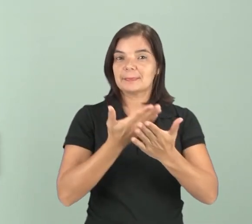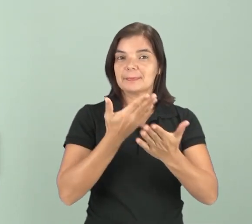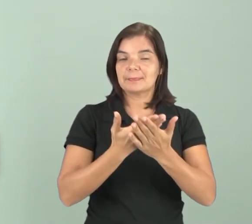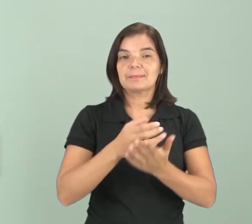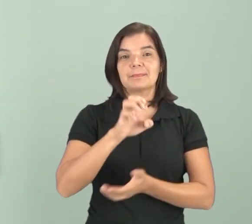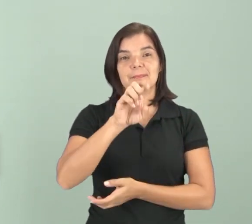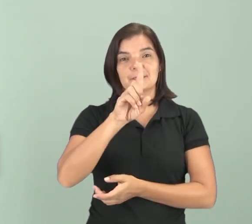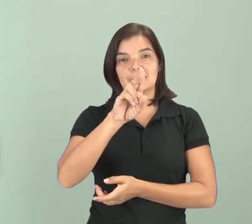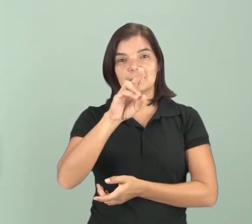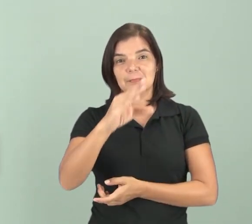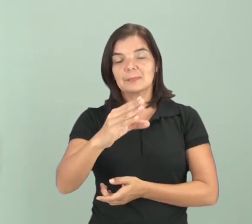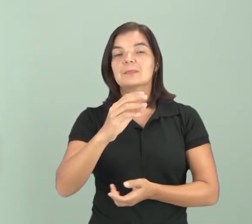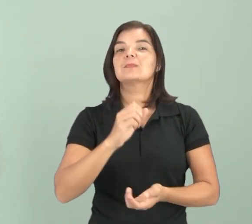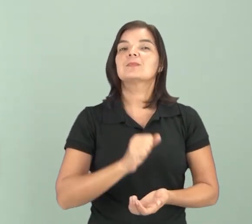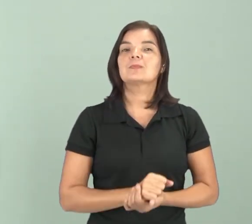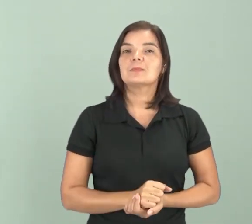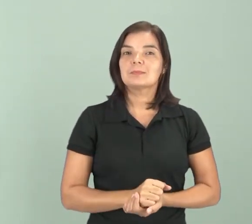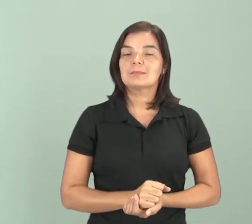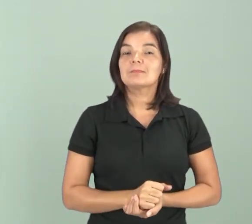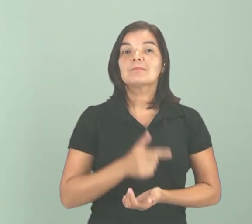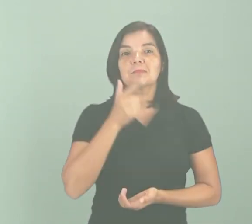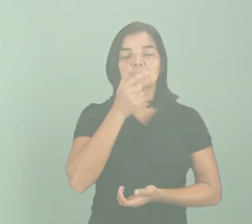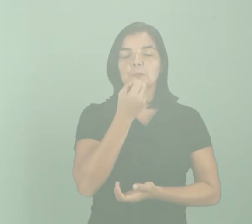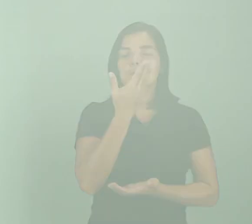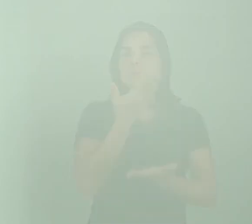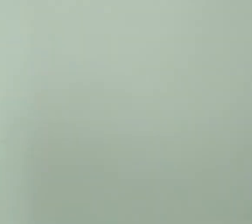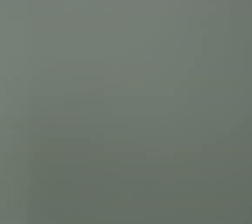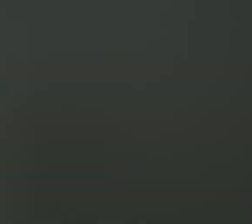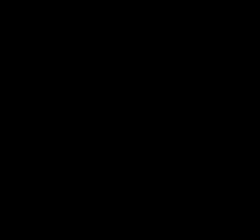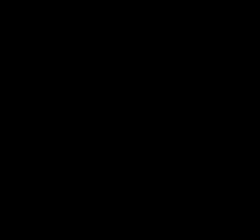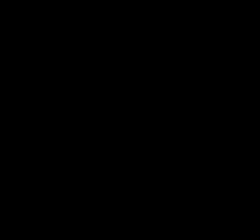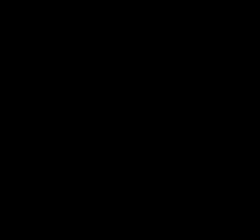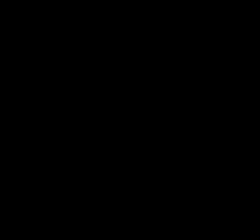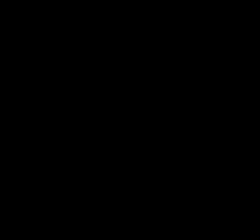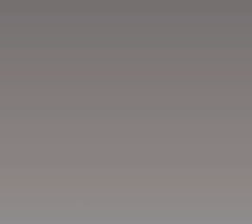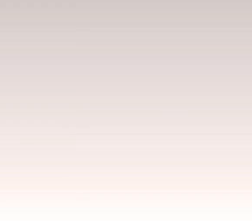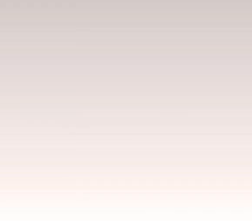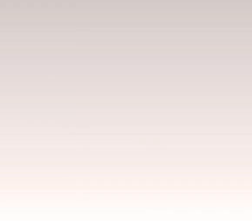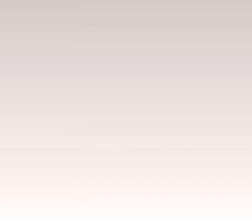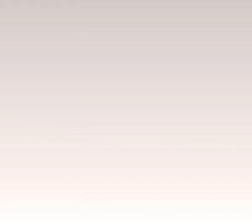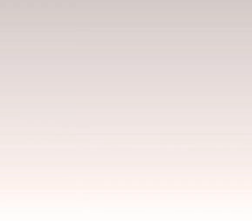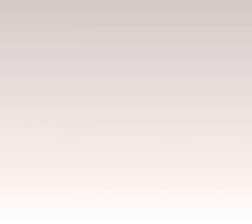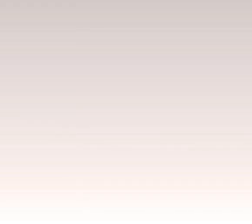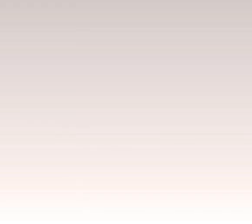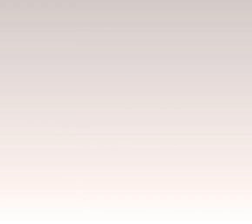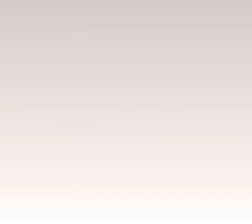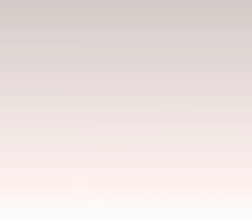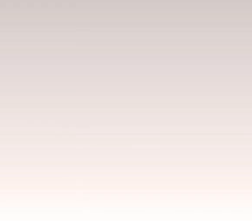plataforma Eduque e realize bons estudos.